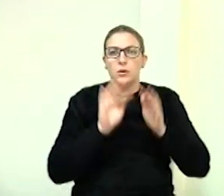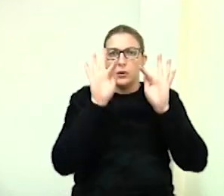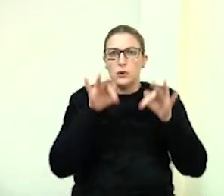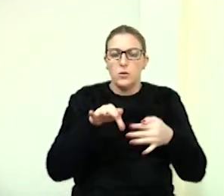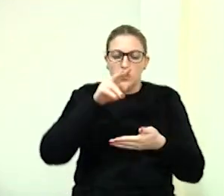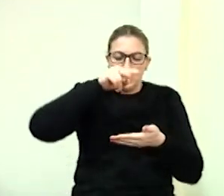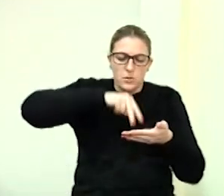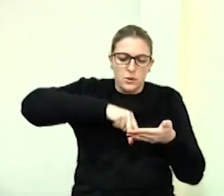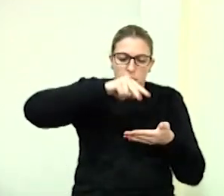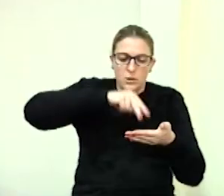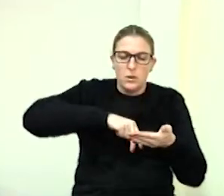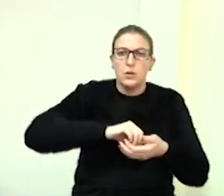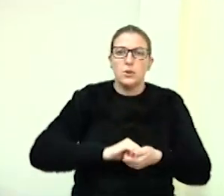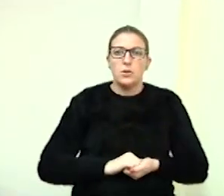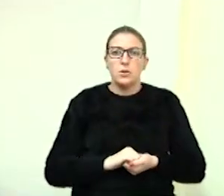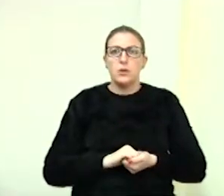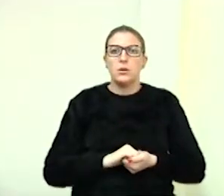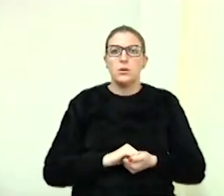Obrigado, vereadora Alessandra.